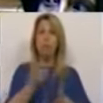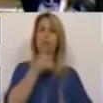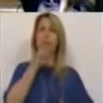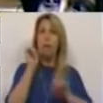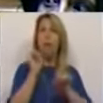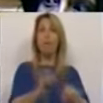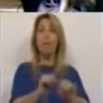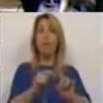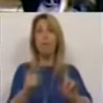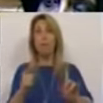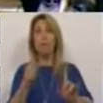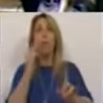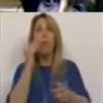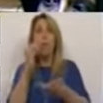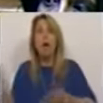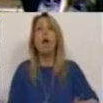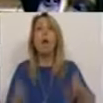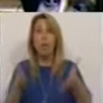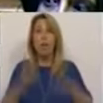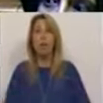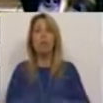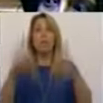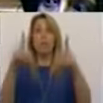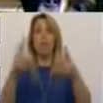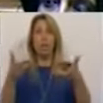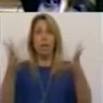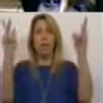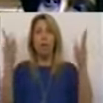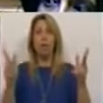decidir soberanamente sobre o seu caminho de desenvolvimento